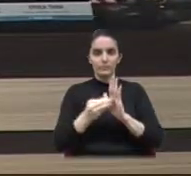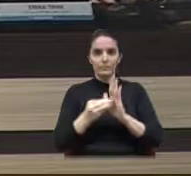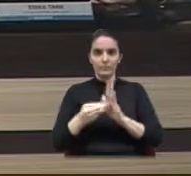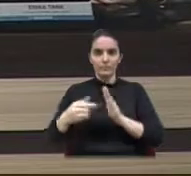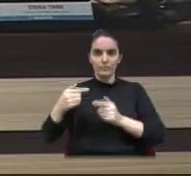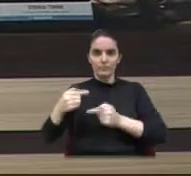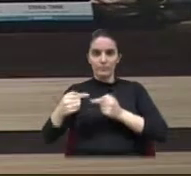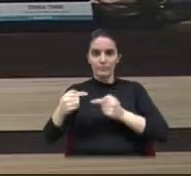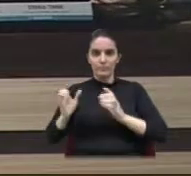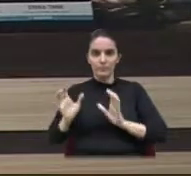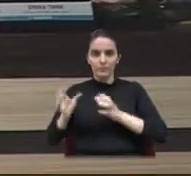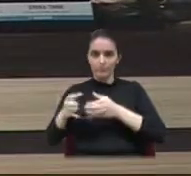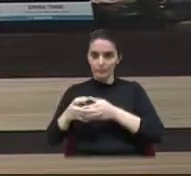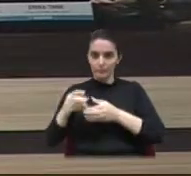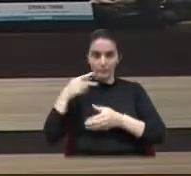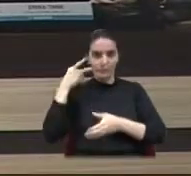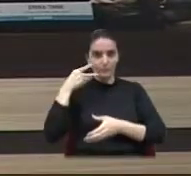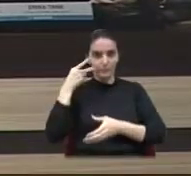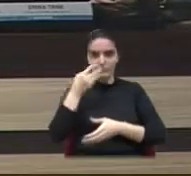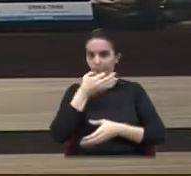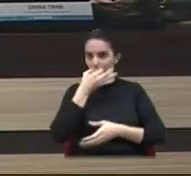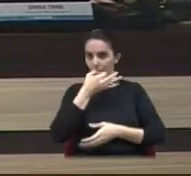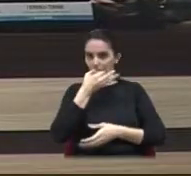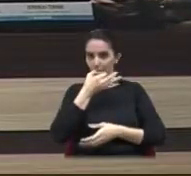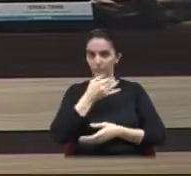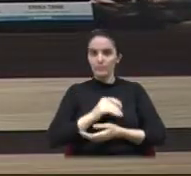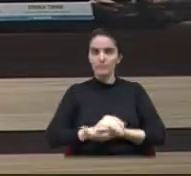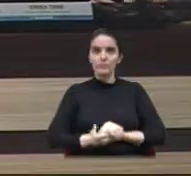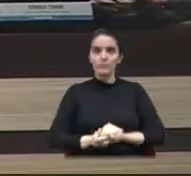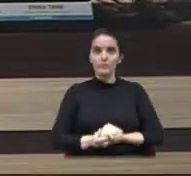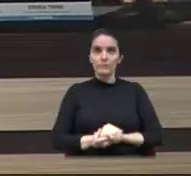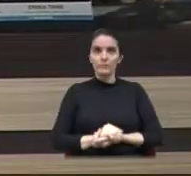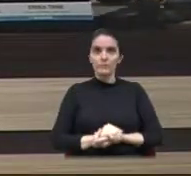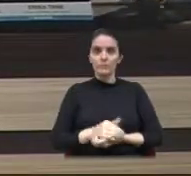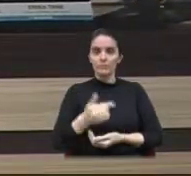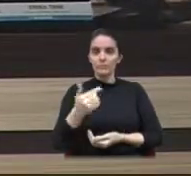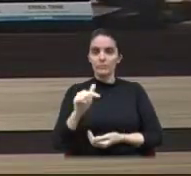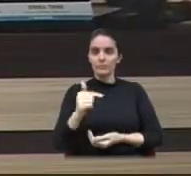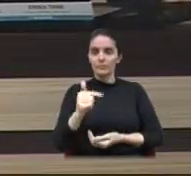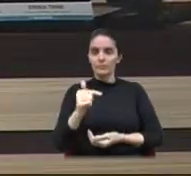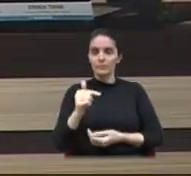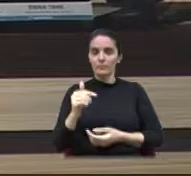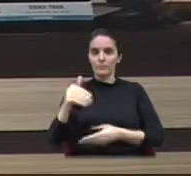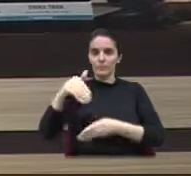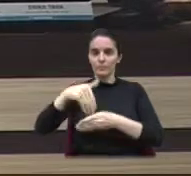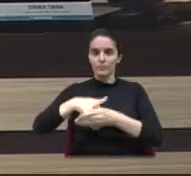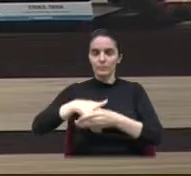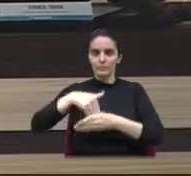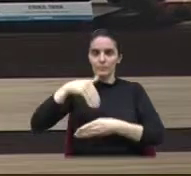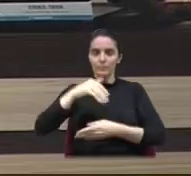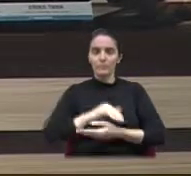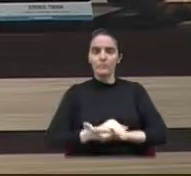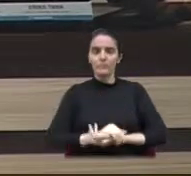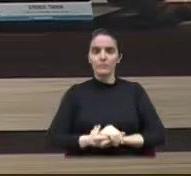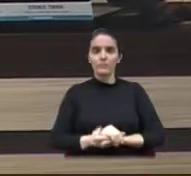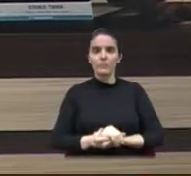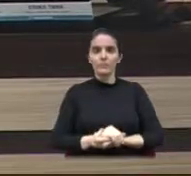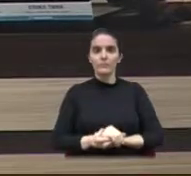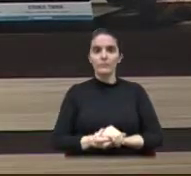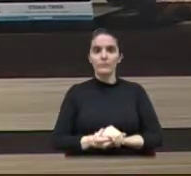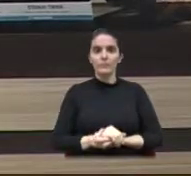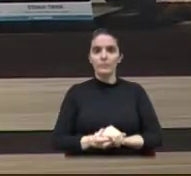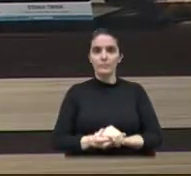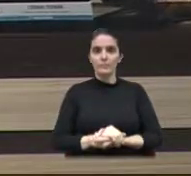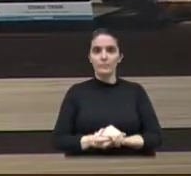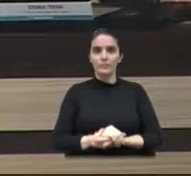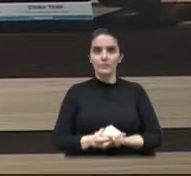bloco. Algum vereador deseja discutir? Não havendo, vai à votação. Se eu fosse